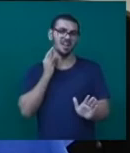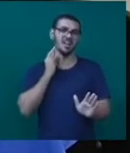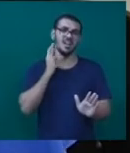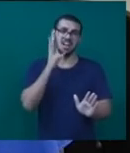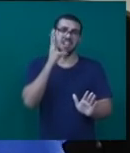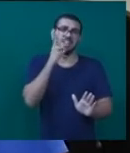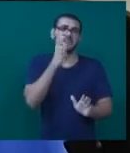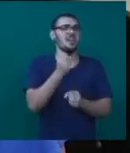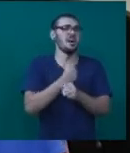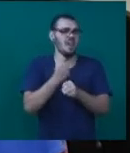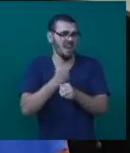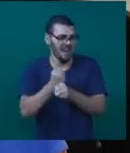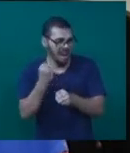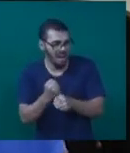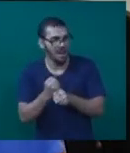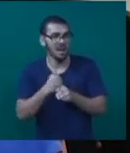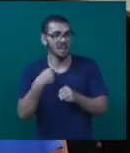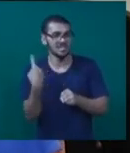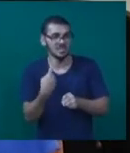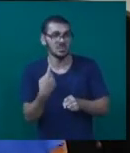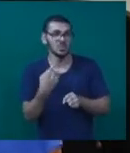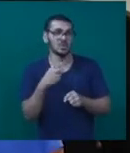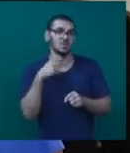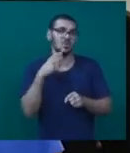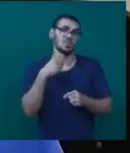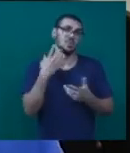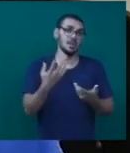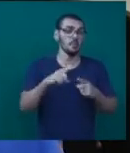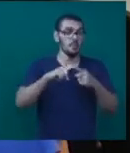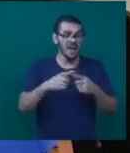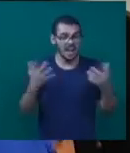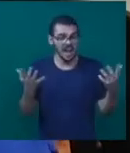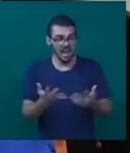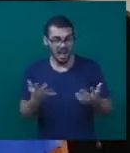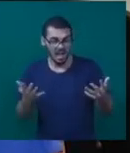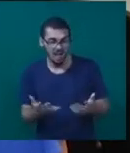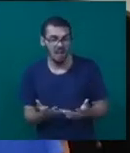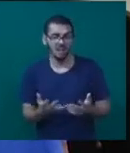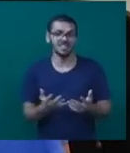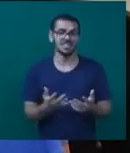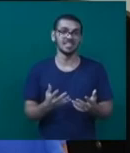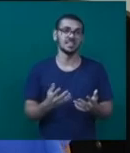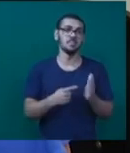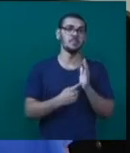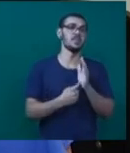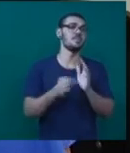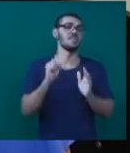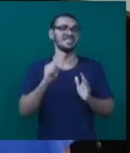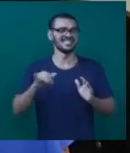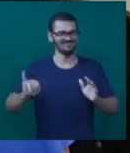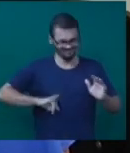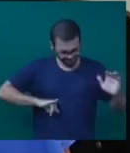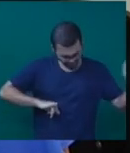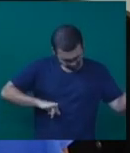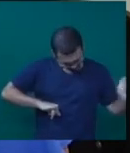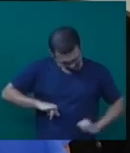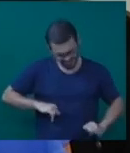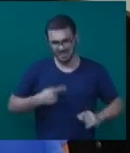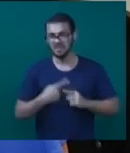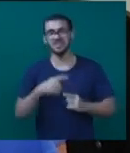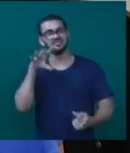como prever, mas o que nós podemos dizer no momento é que elas estão sofrendo drasticamente com a ação do homem no meio ambiente,